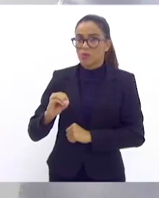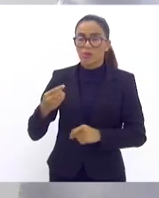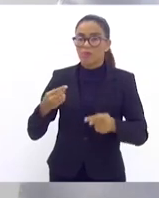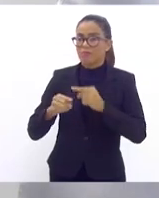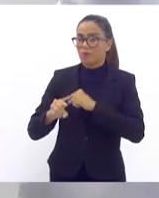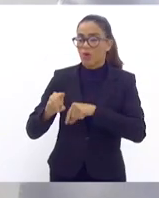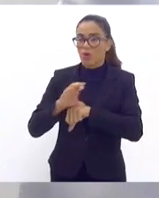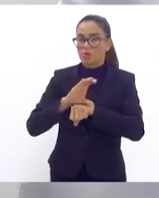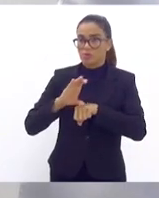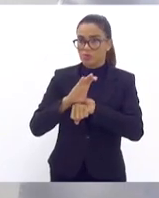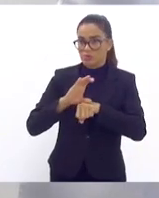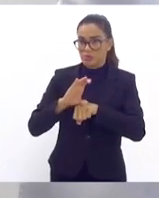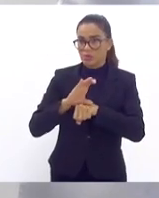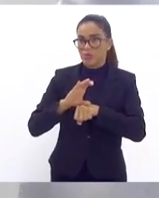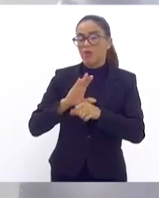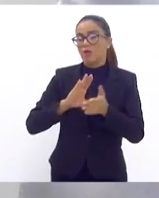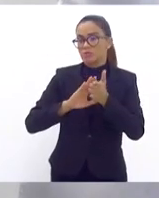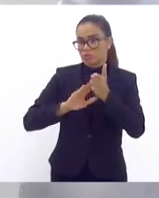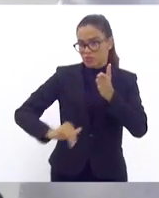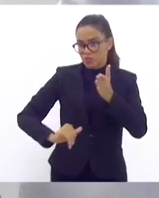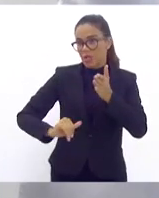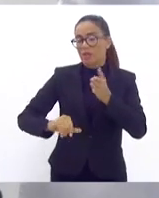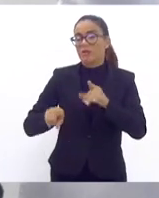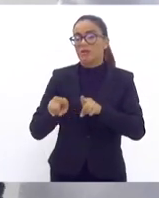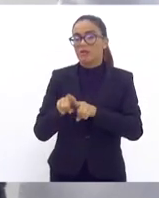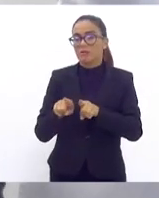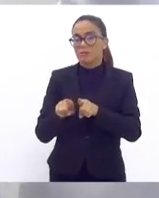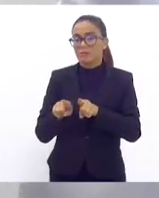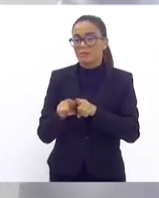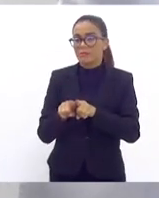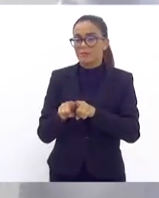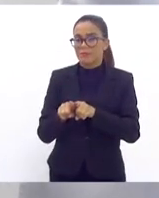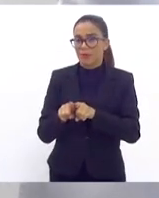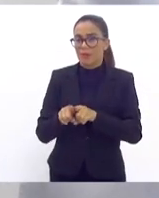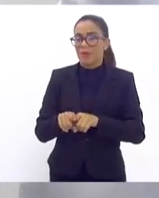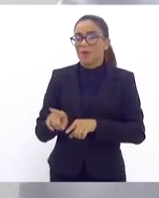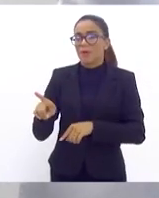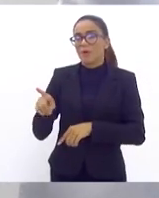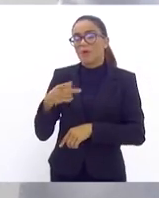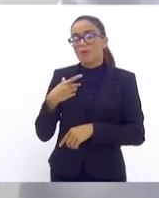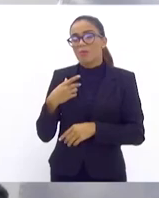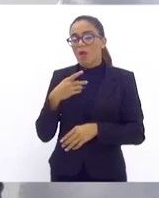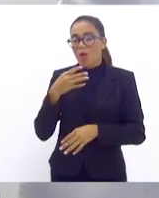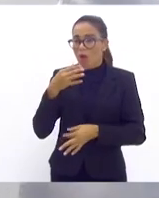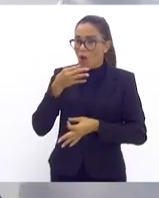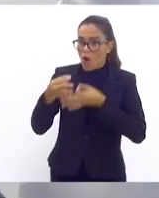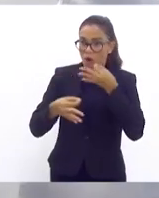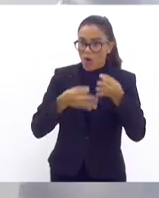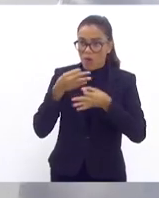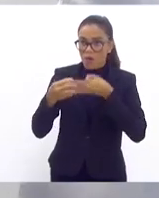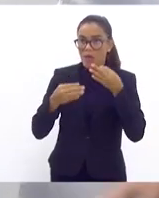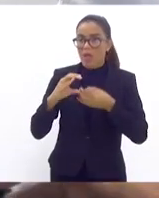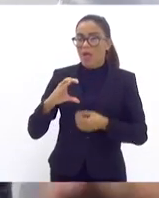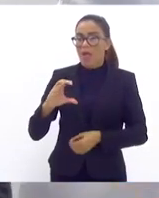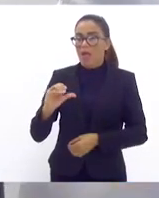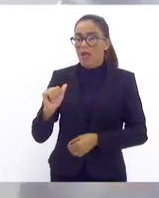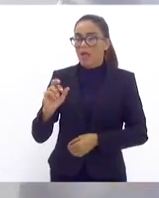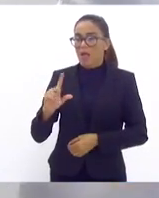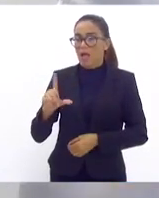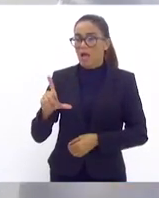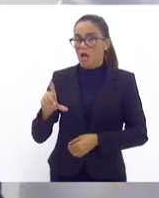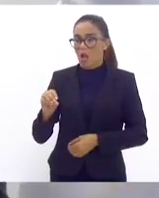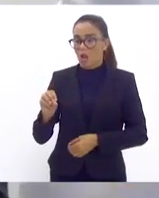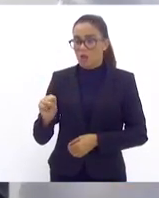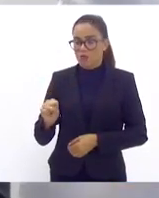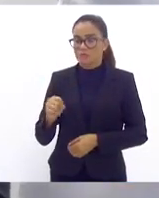está retirado de pauta com vistas ao gabinete do deputado Carlos Mink. Senhor presidente. Pois não,